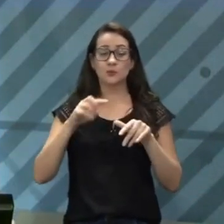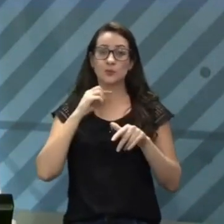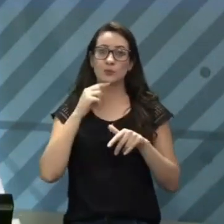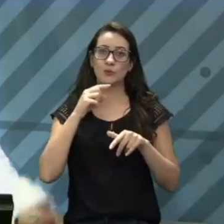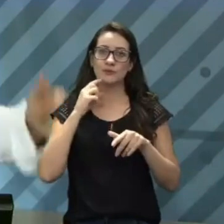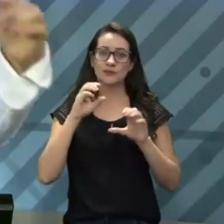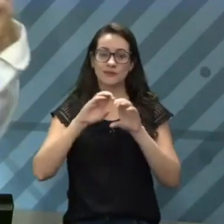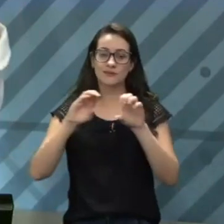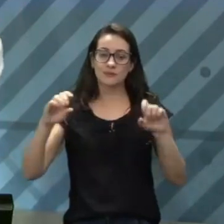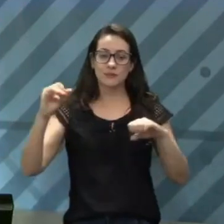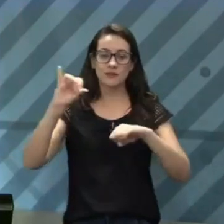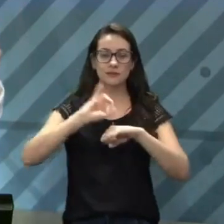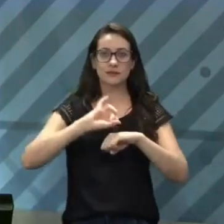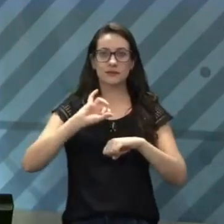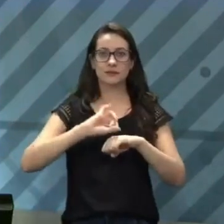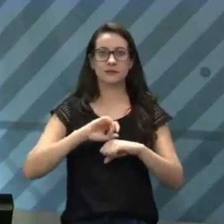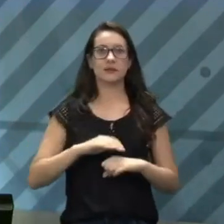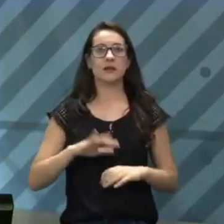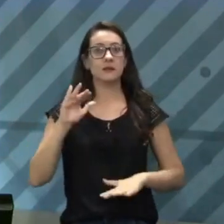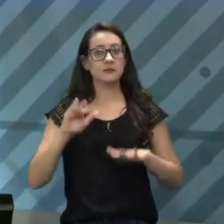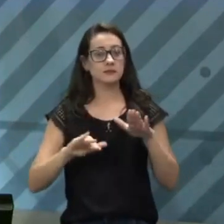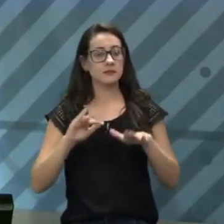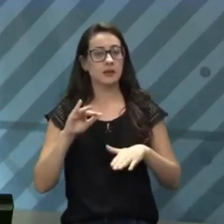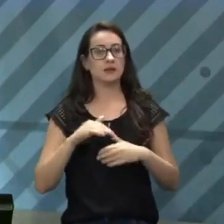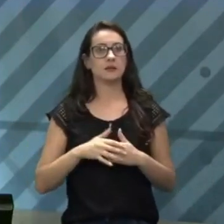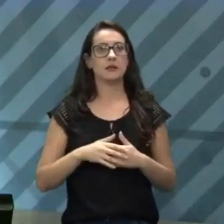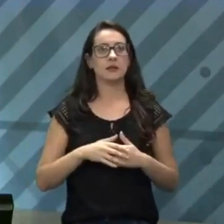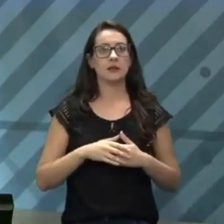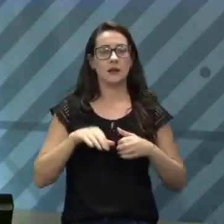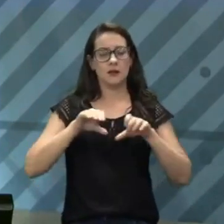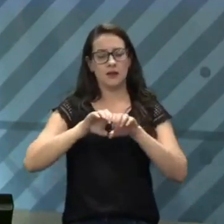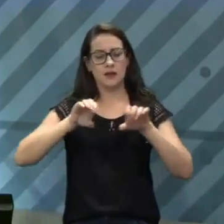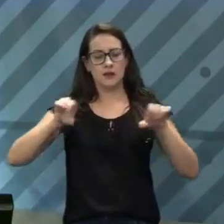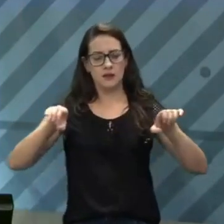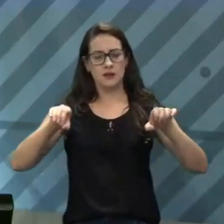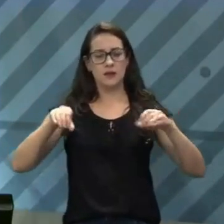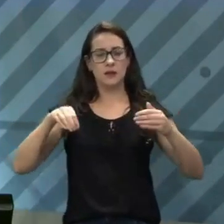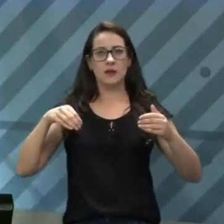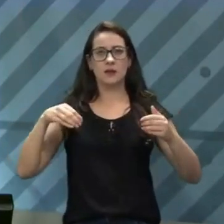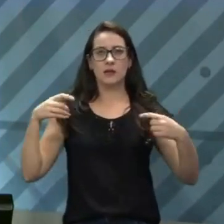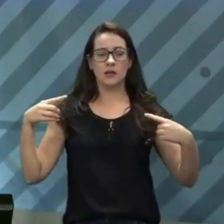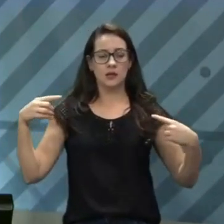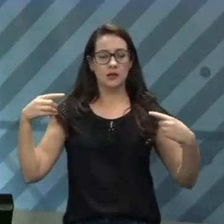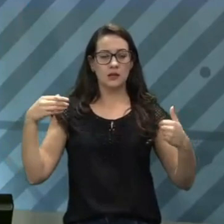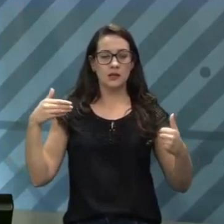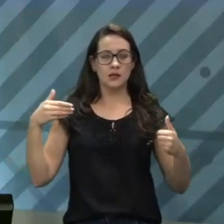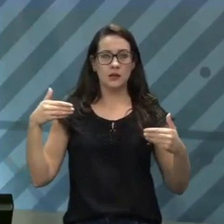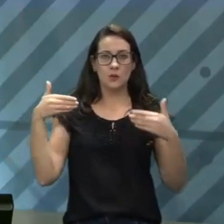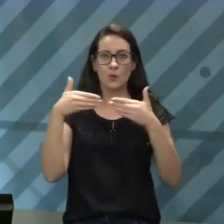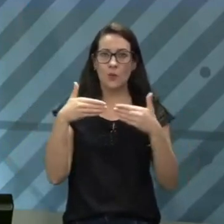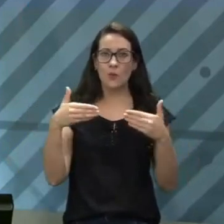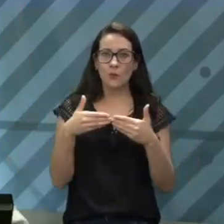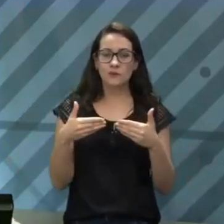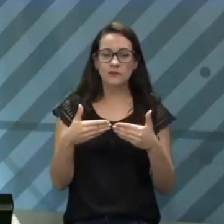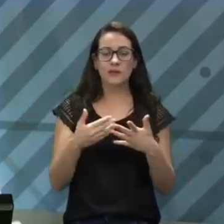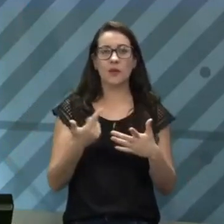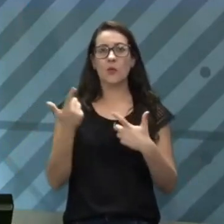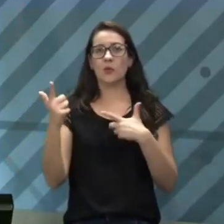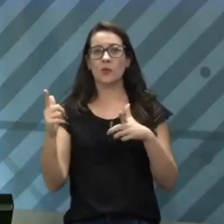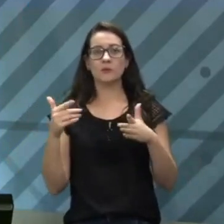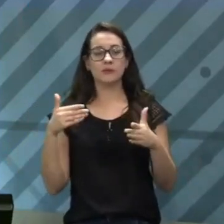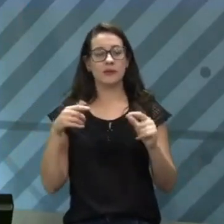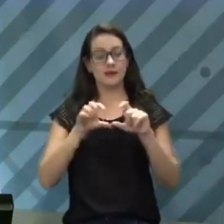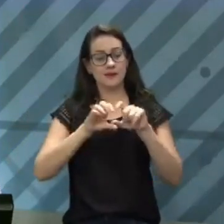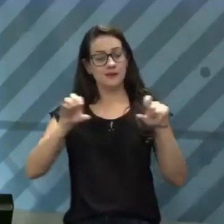de aço. Muitas vezes nós temos um encontro de armadura, algum outro elemento que interfere que a gente não consiga fazer um